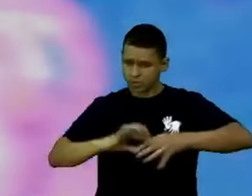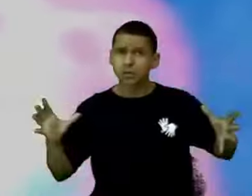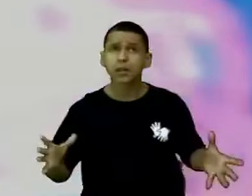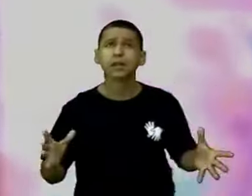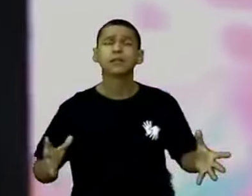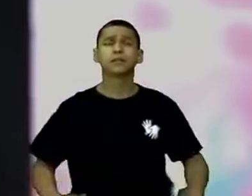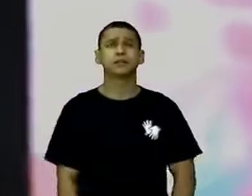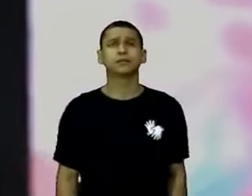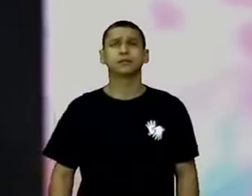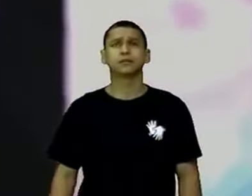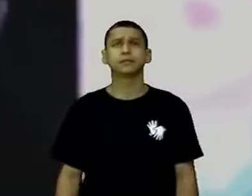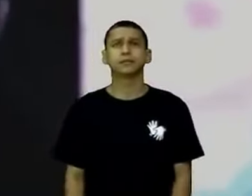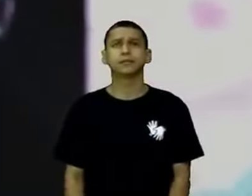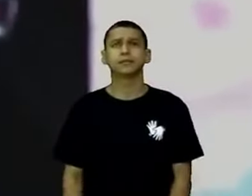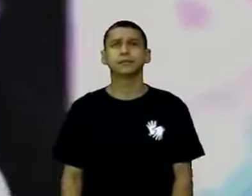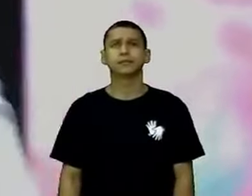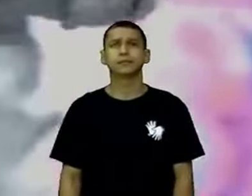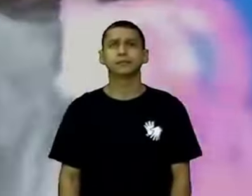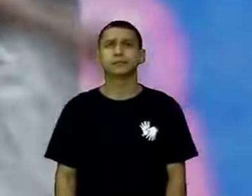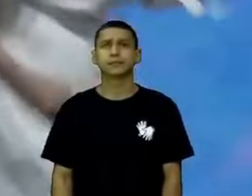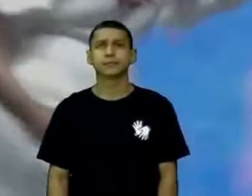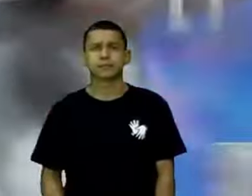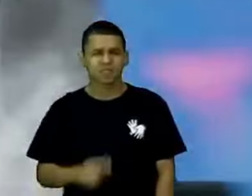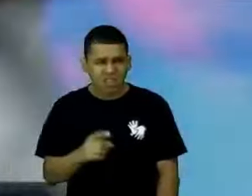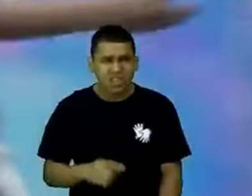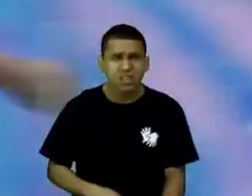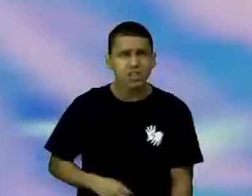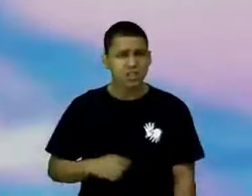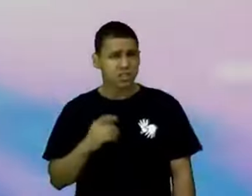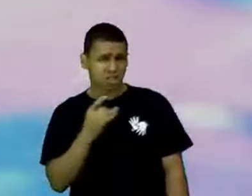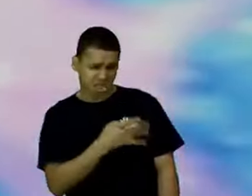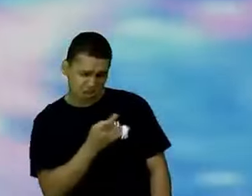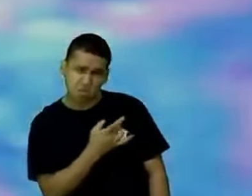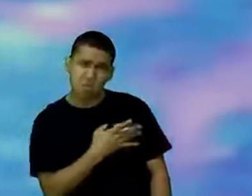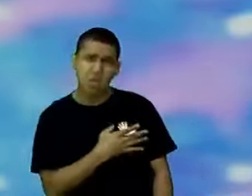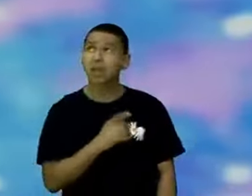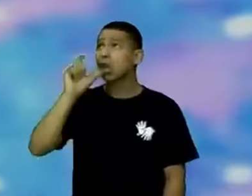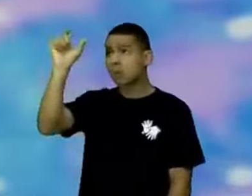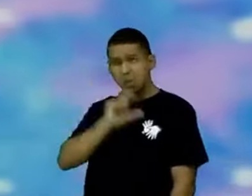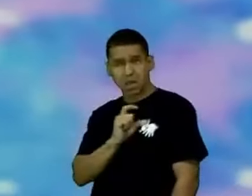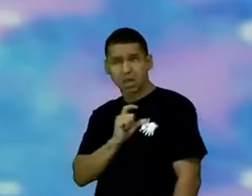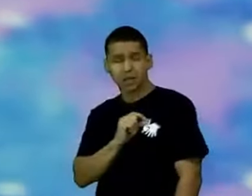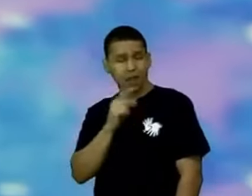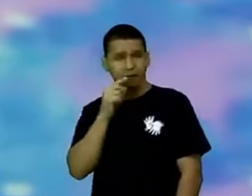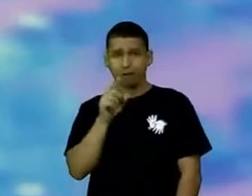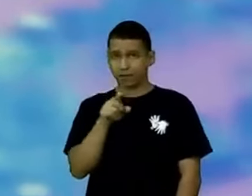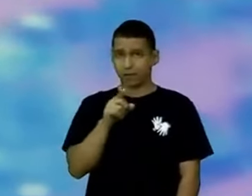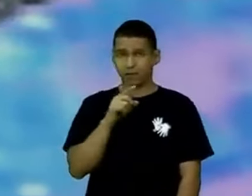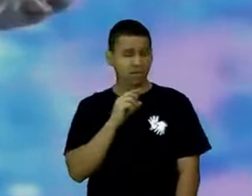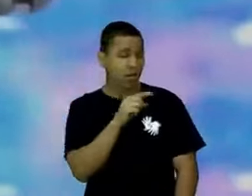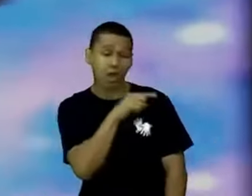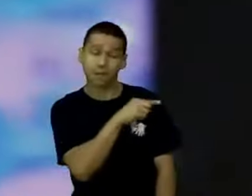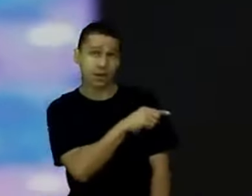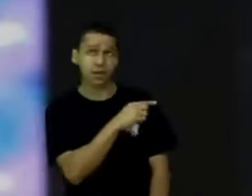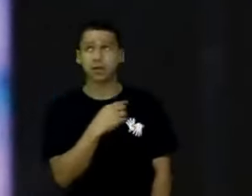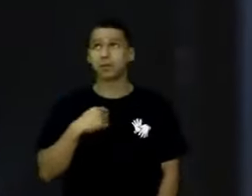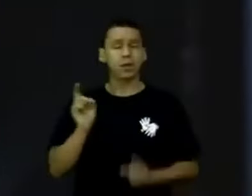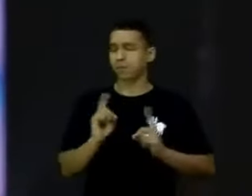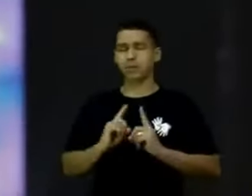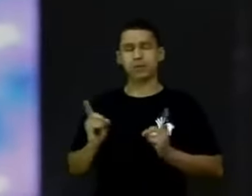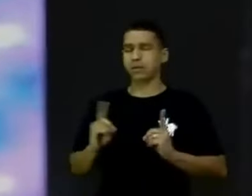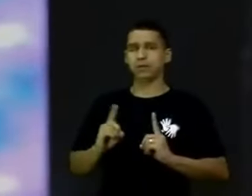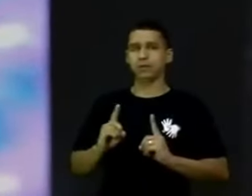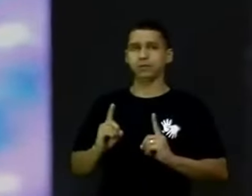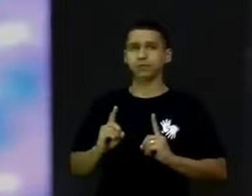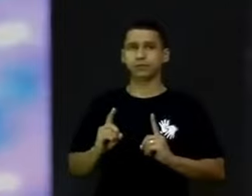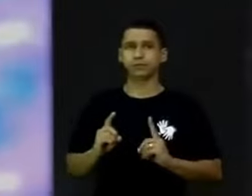lugar? Tu é um medroso que alguém libera uma palavra e você diz, é pro fulano. Ou você, na hora que a palavra é liberada, tu fala,